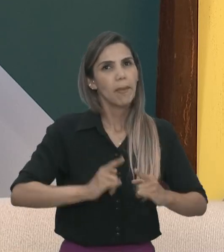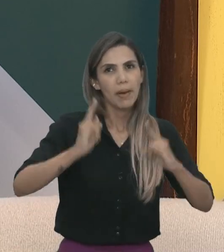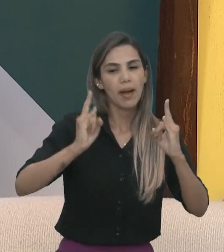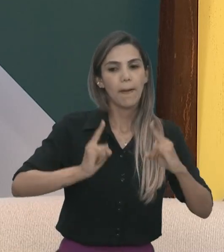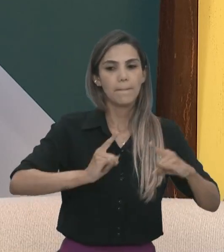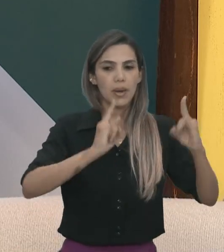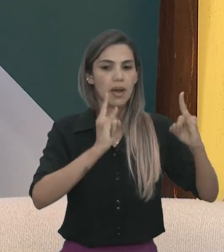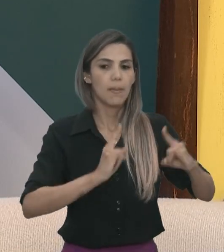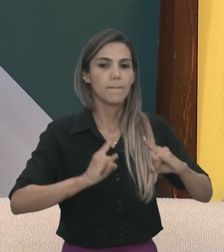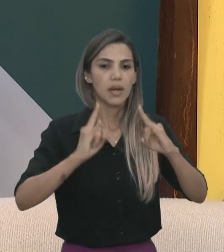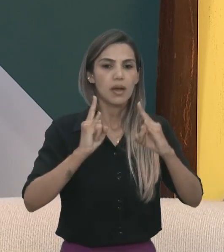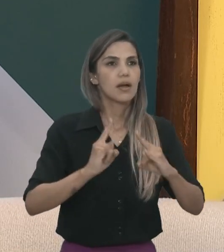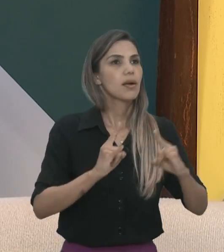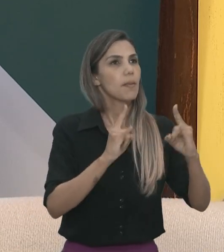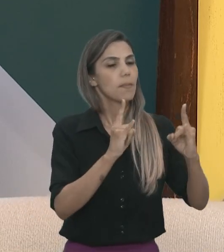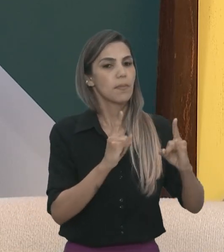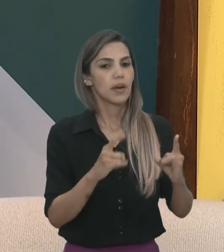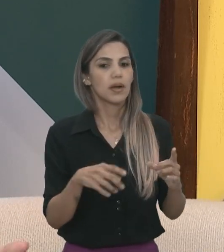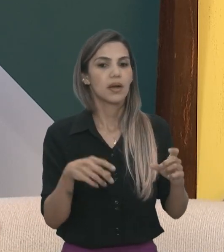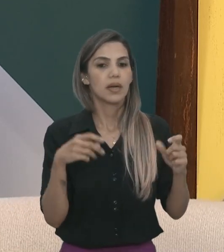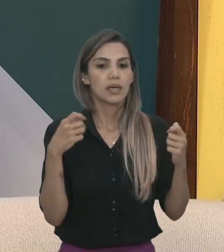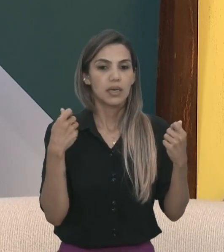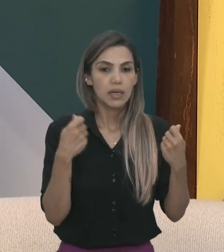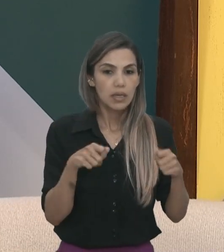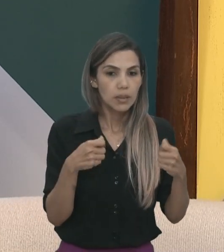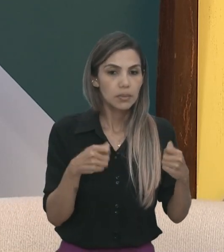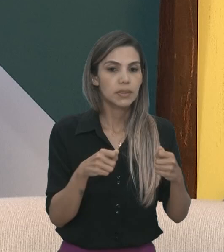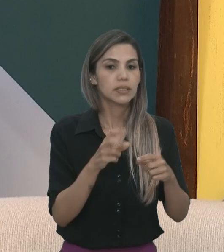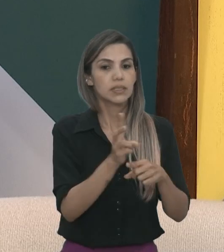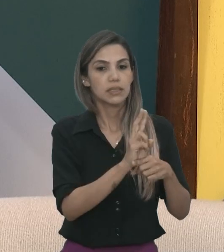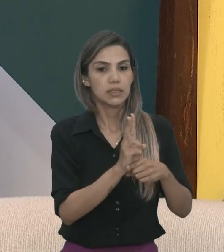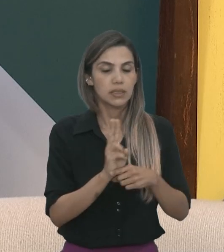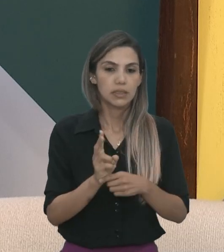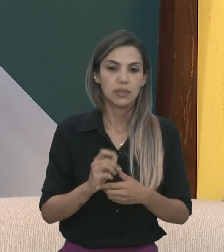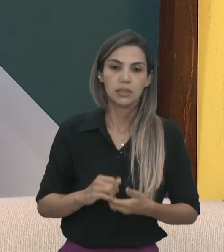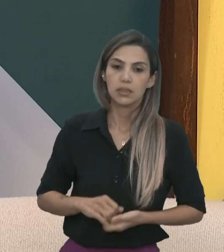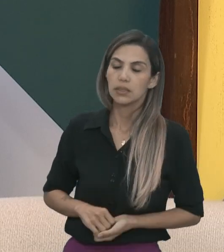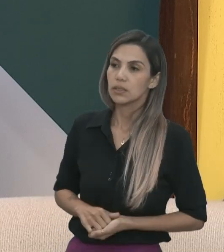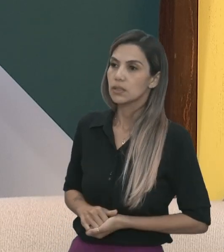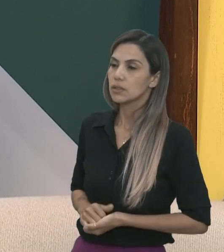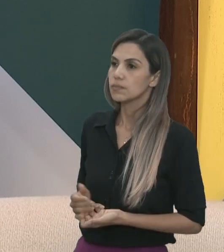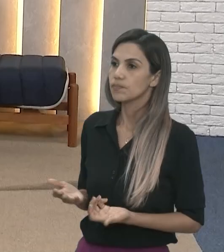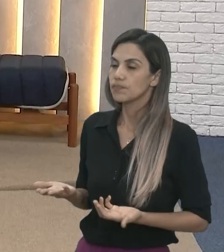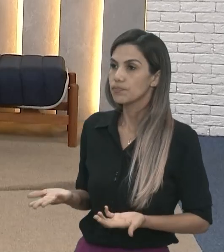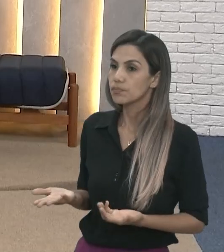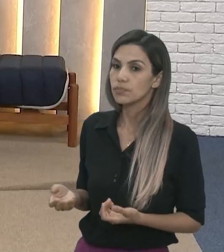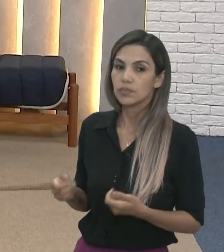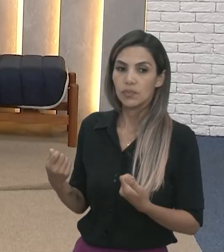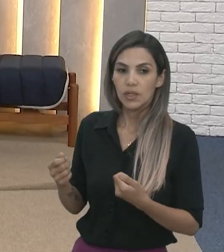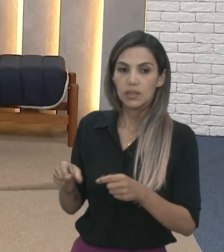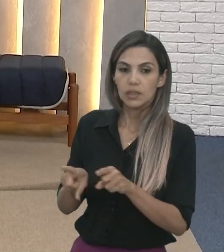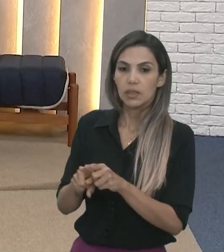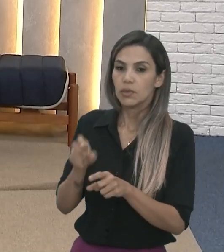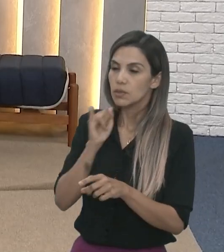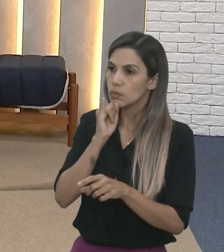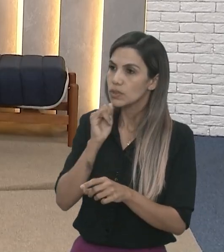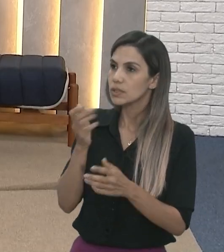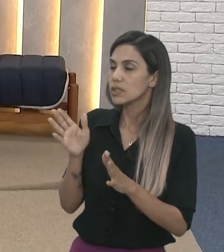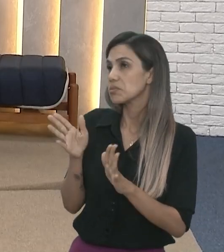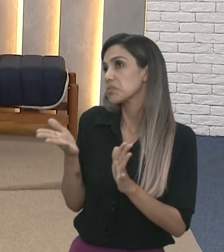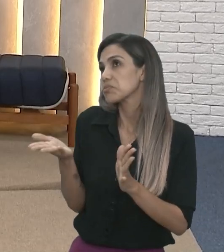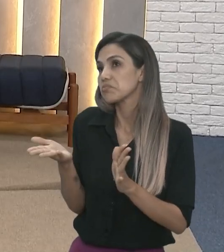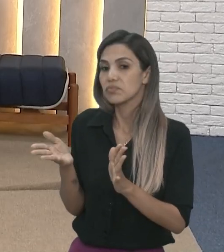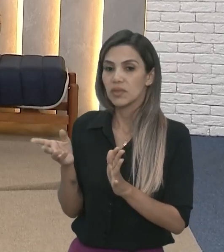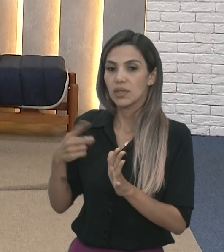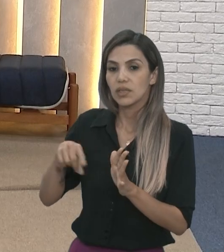edificações não estão aptas para receber essa população? Não seria, né? Até uma forma, então, de continuar escondendo? Porque